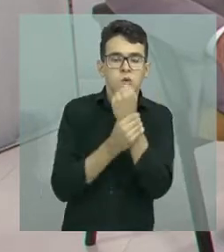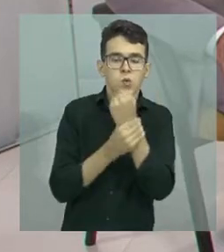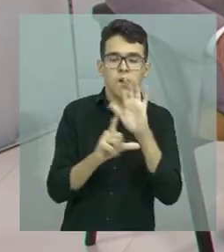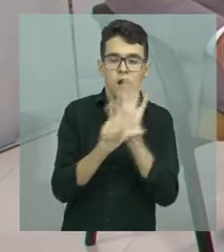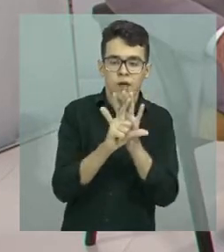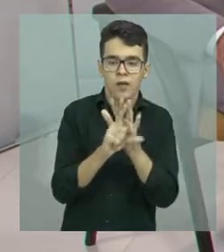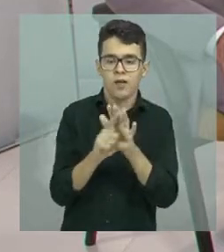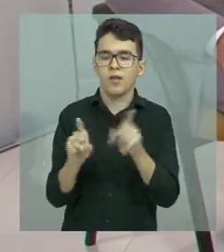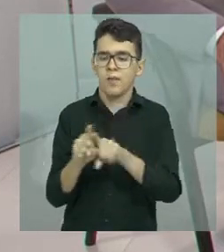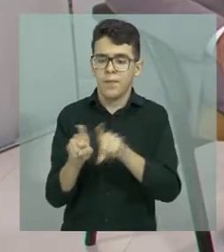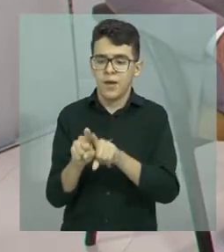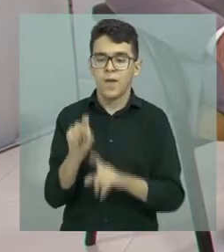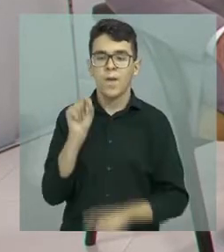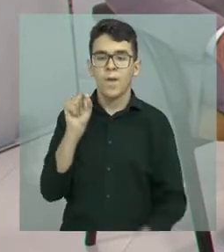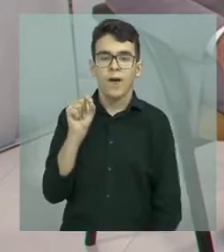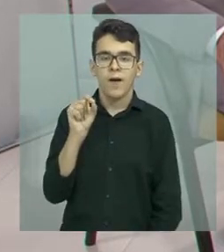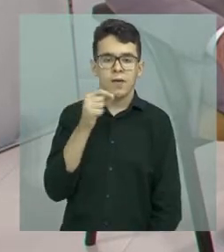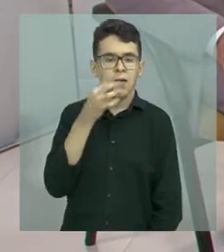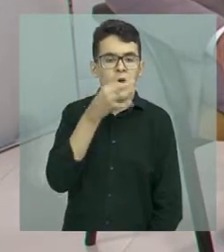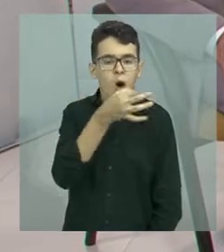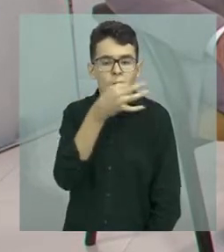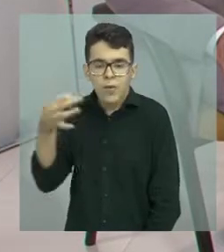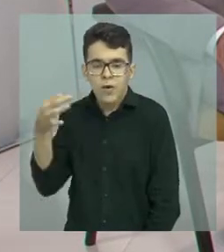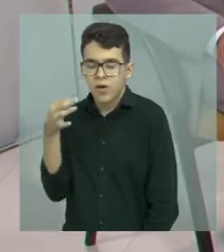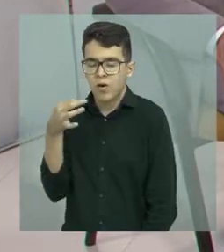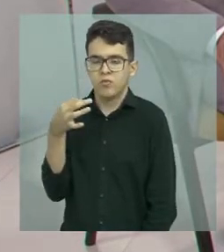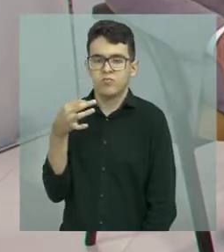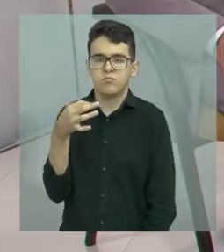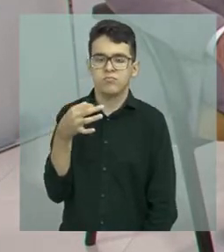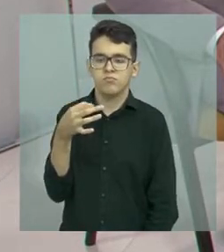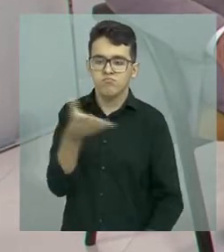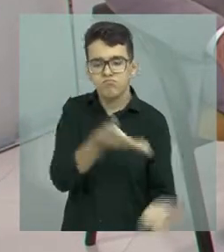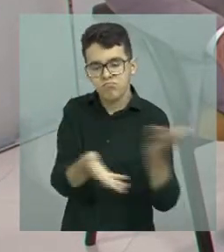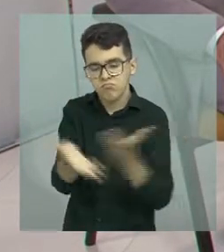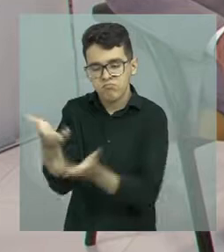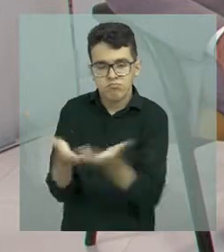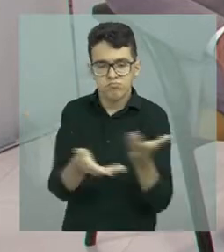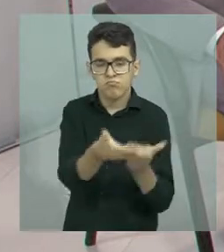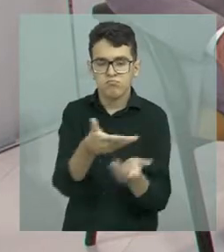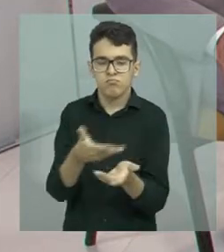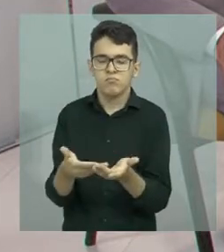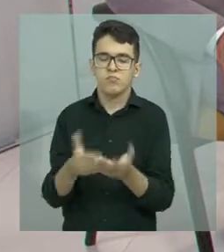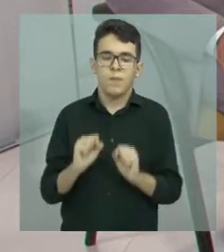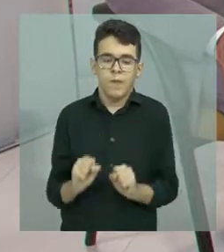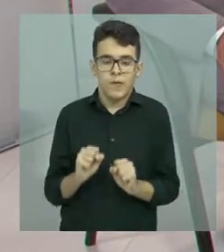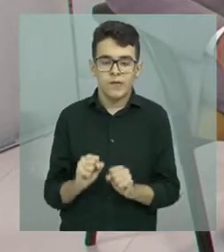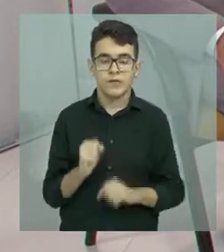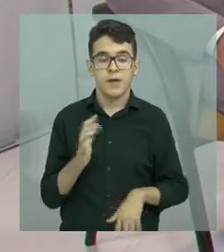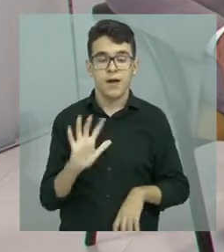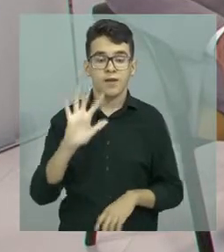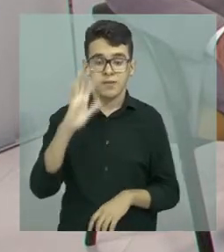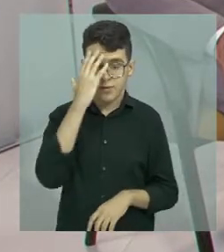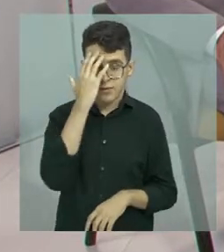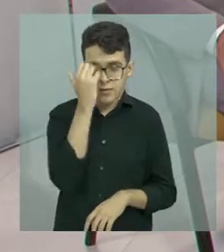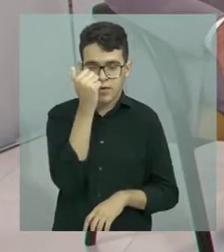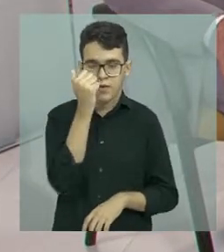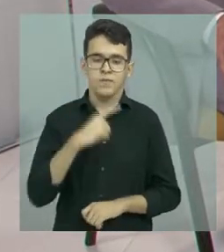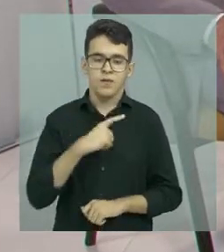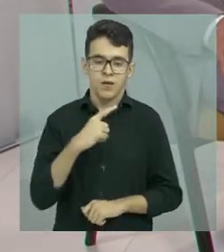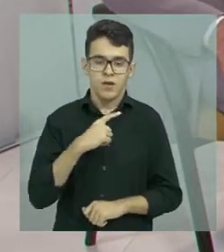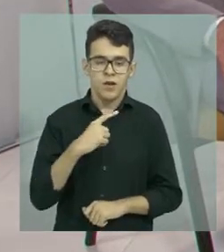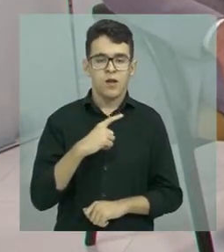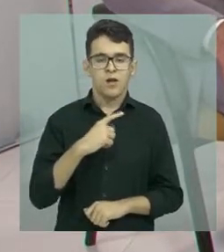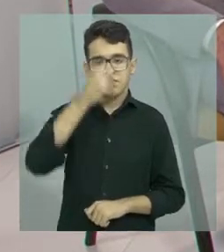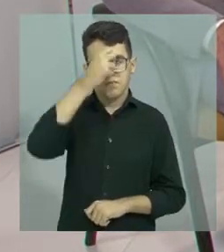política no âmbito do legislativo desses municípios. Lógico que isso envolve também a